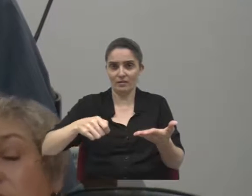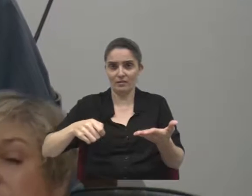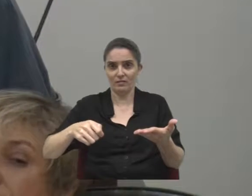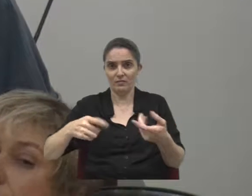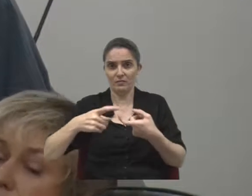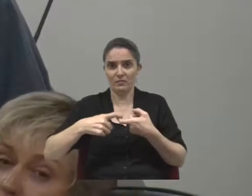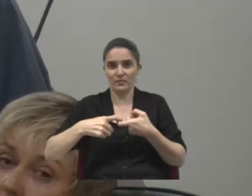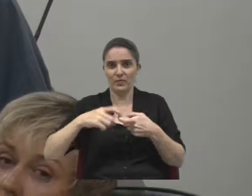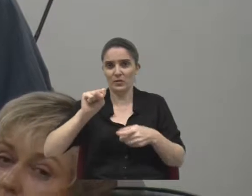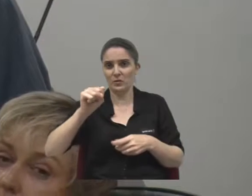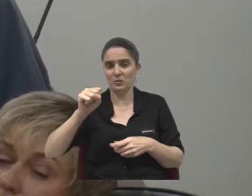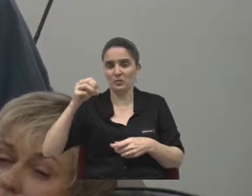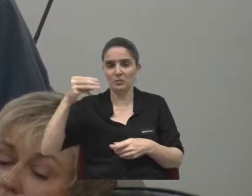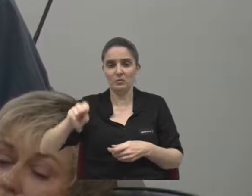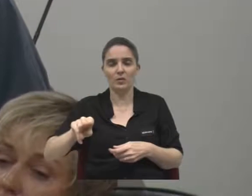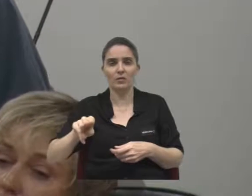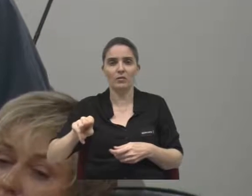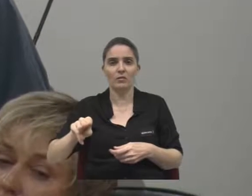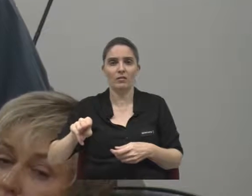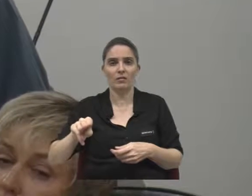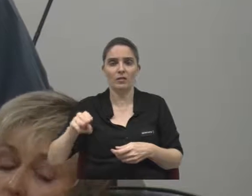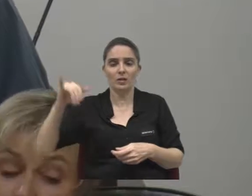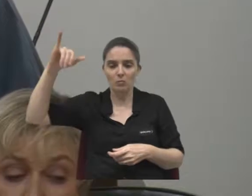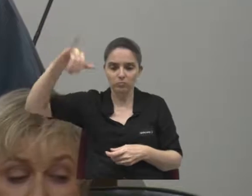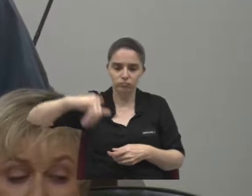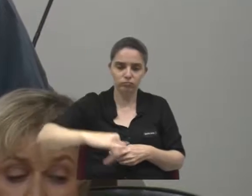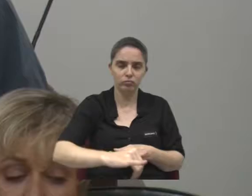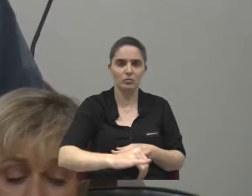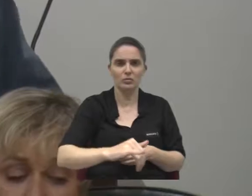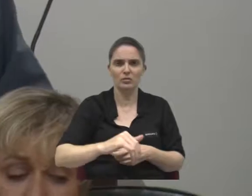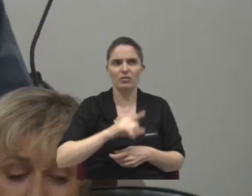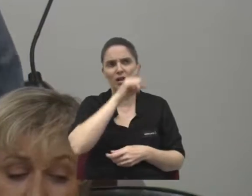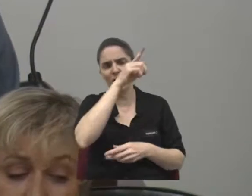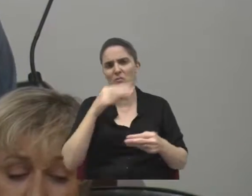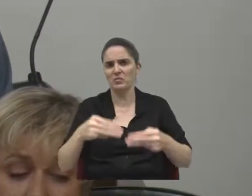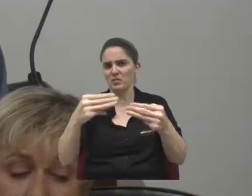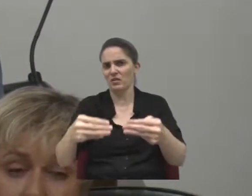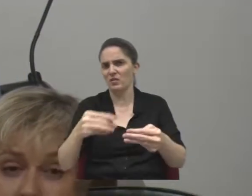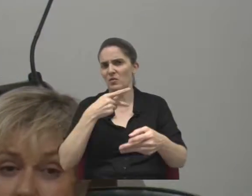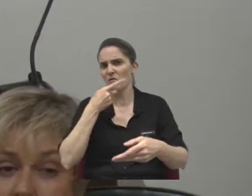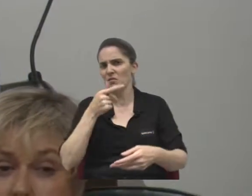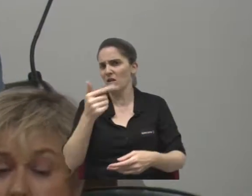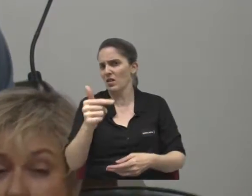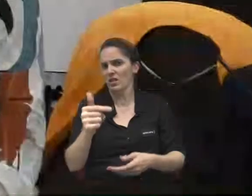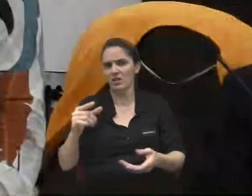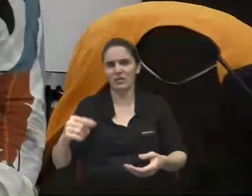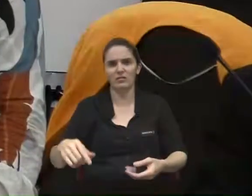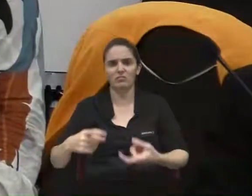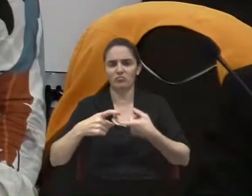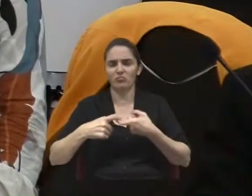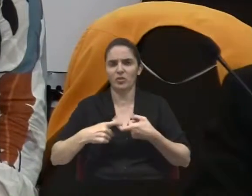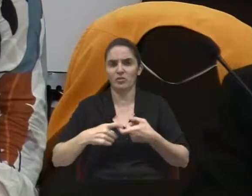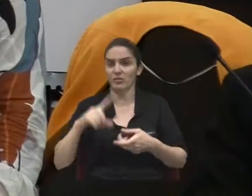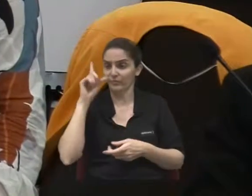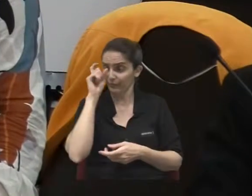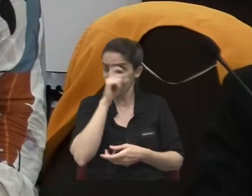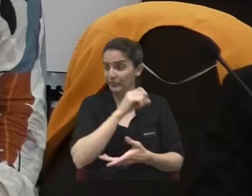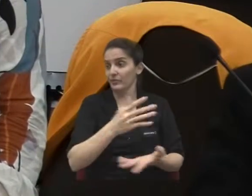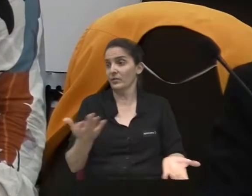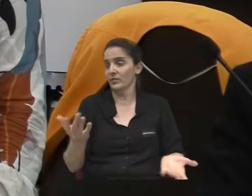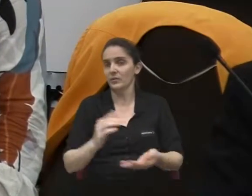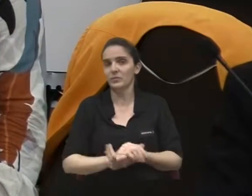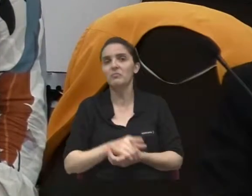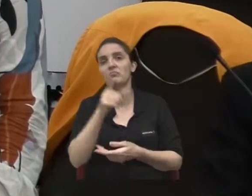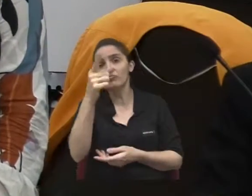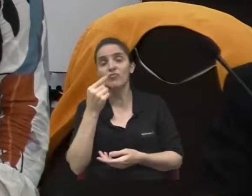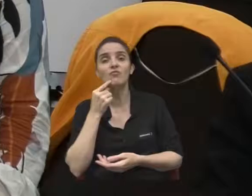esse contrato. E lá o Ministério fala que não fez convênio nenhum. Difícil acreditar no governo. Obrigado, então, vereador. realmente, agora o que você falou é verdade. A gente